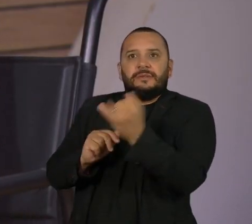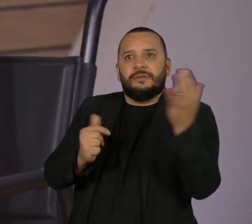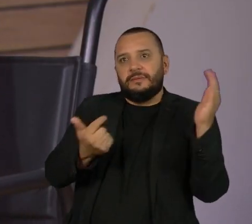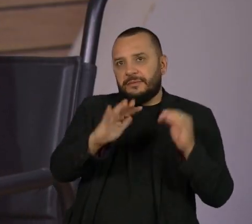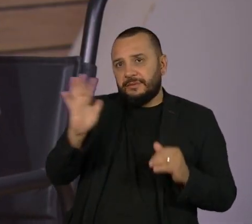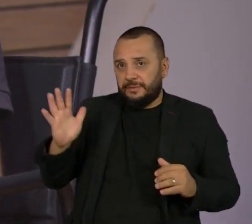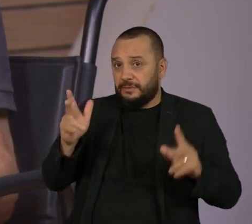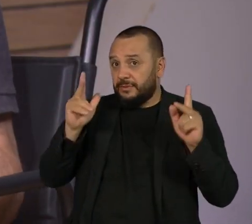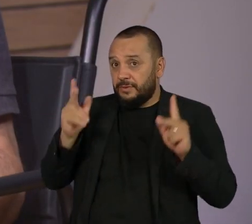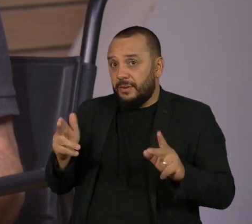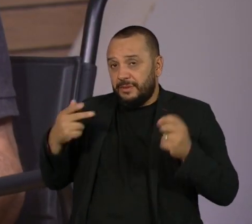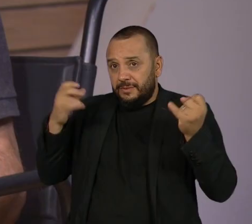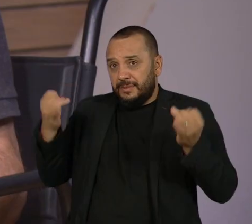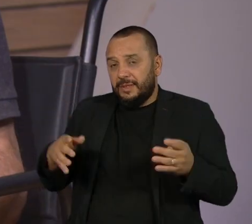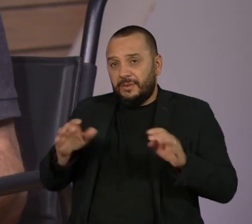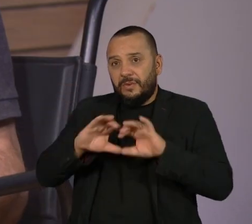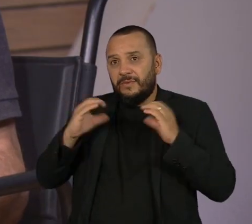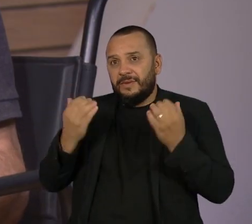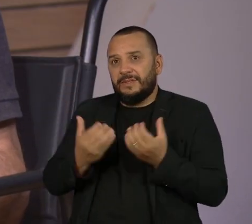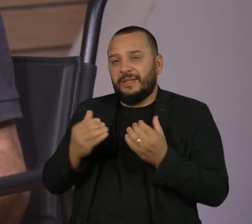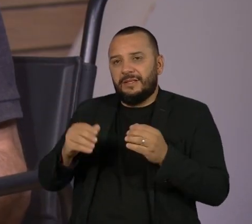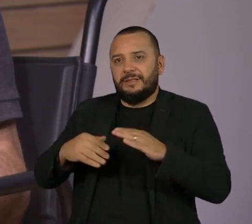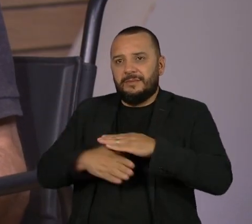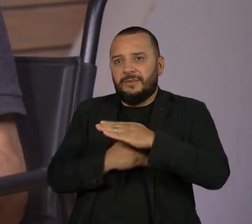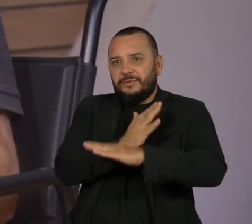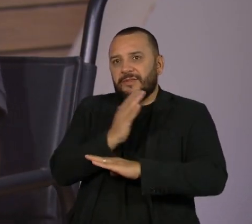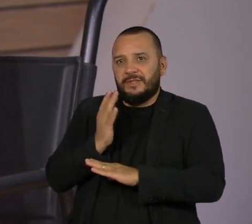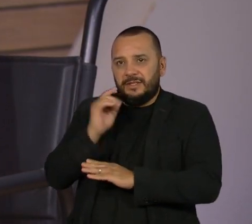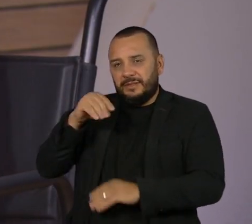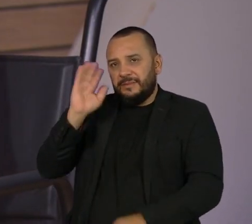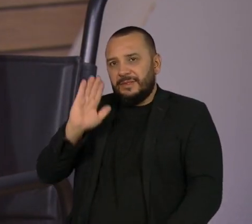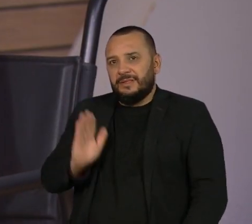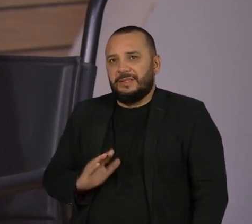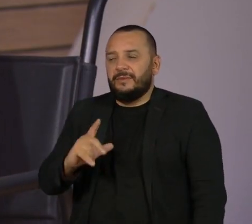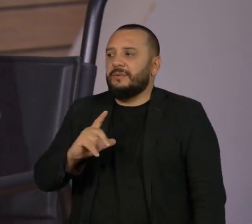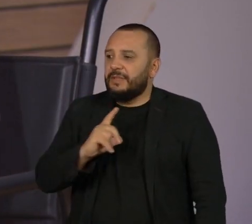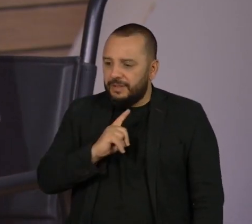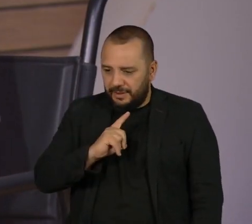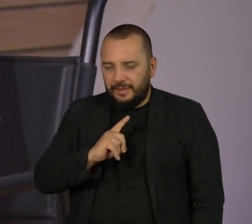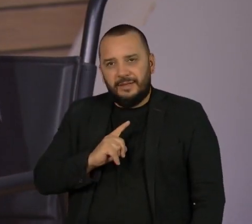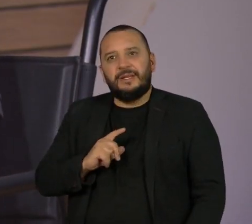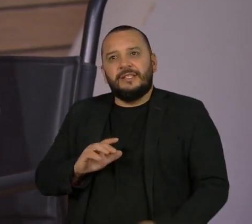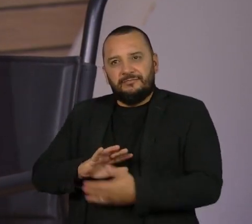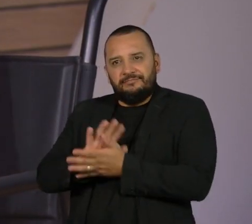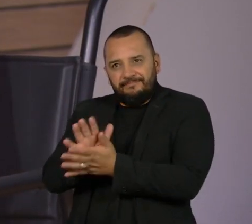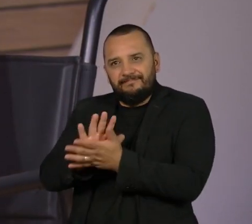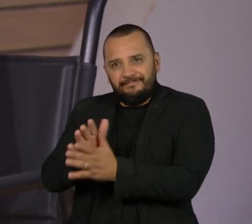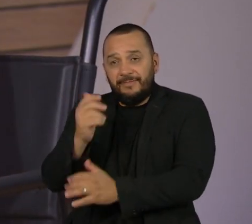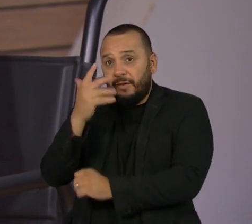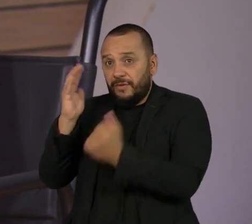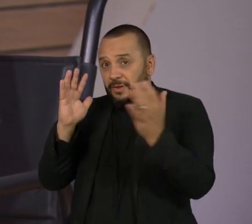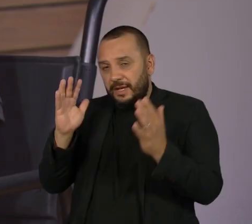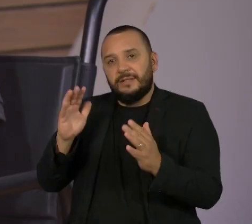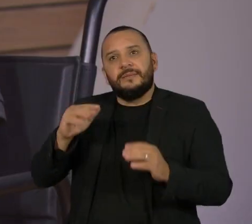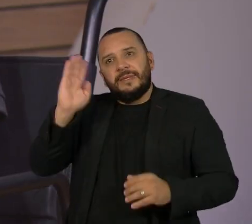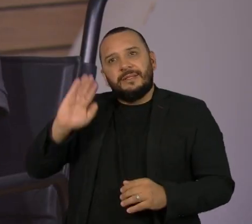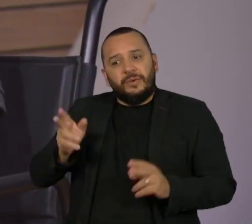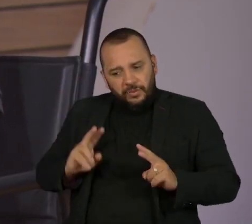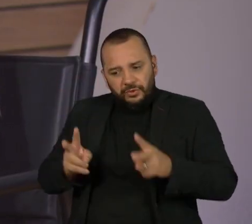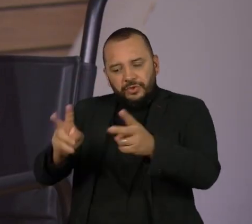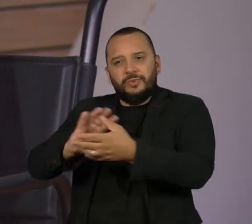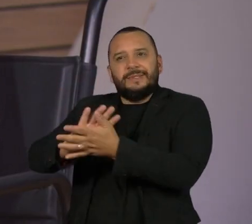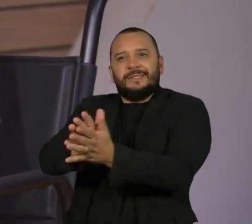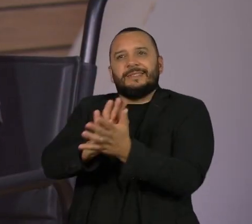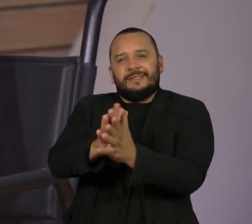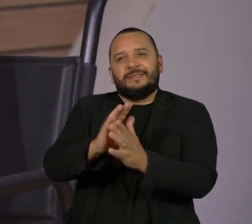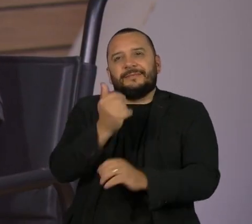estava falando da Conferência de Biodiversidade, o Brasil ainda avança sobre a floresta, o Brasil queima suas florestas, o